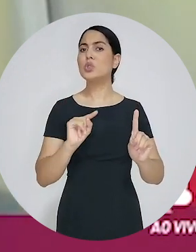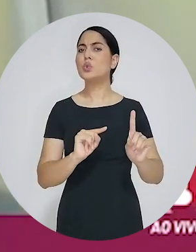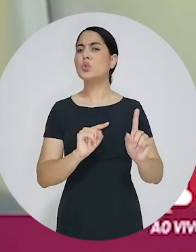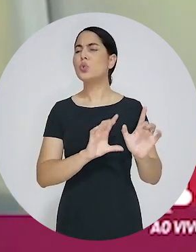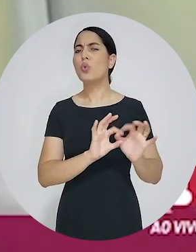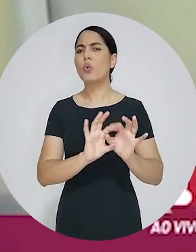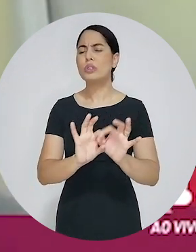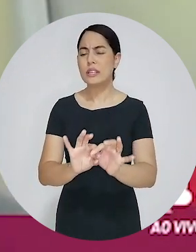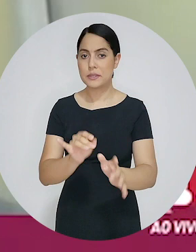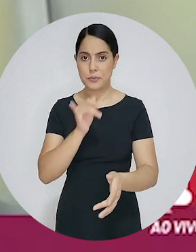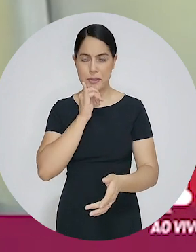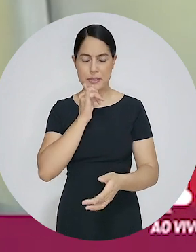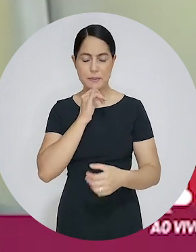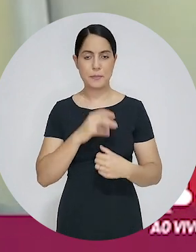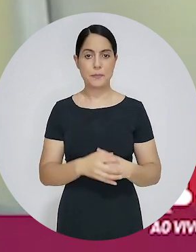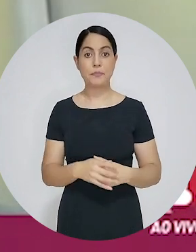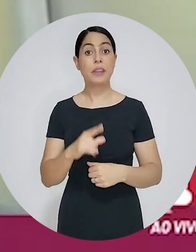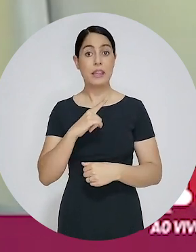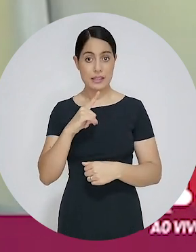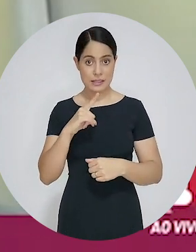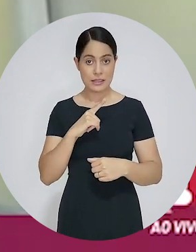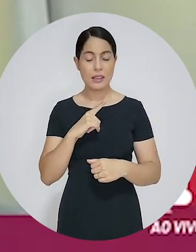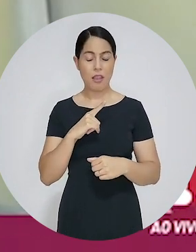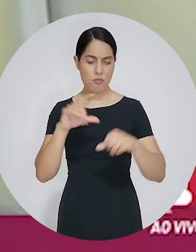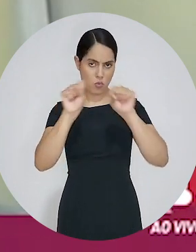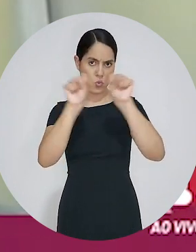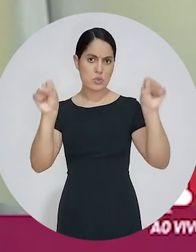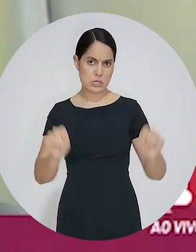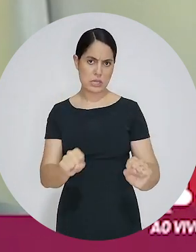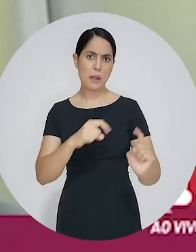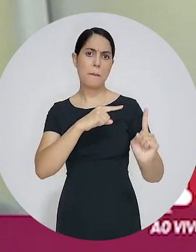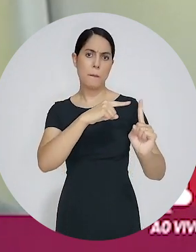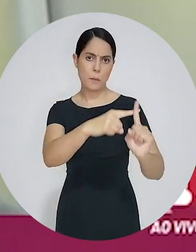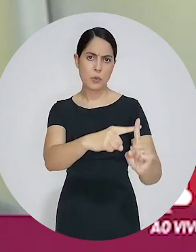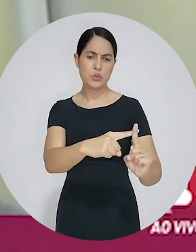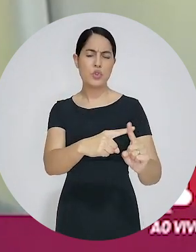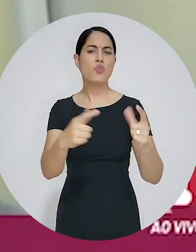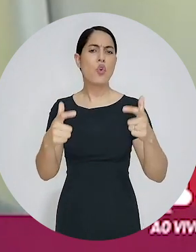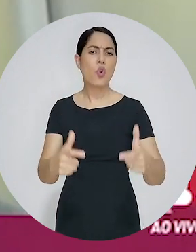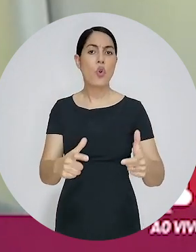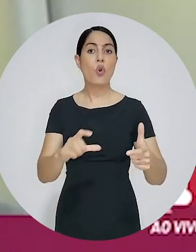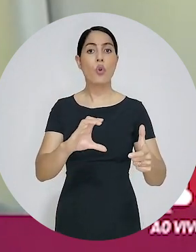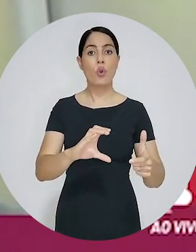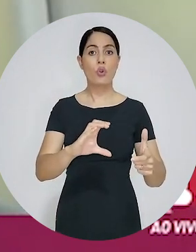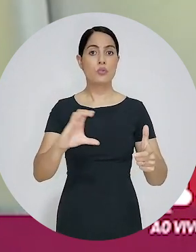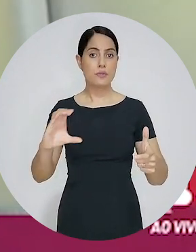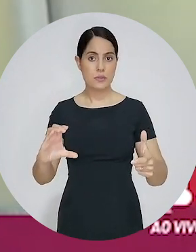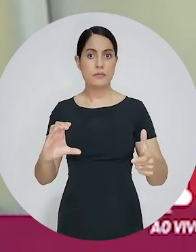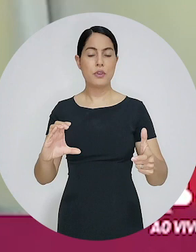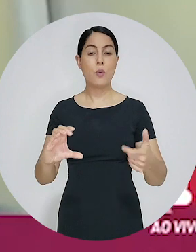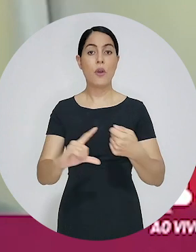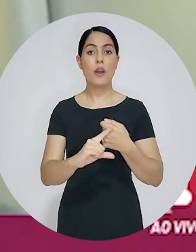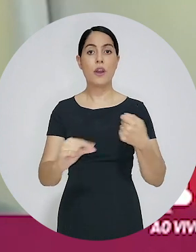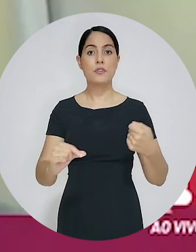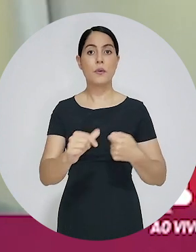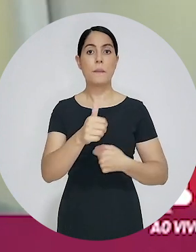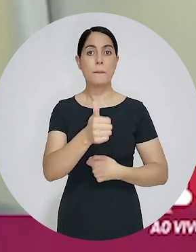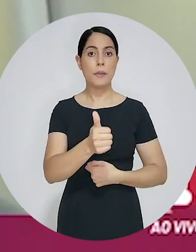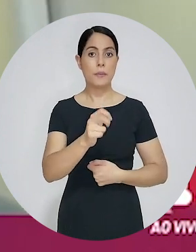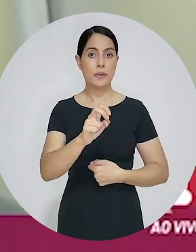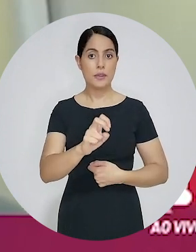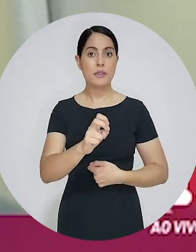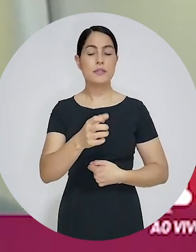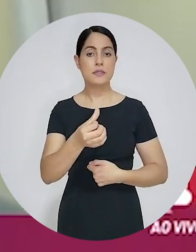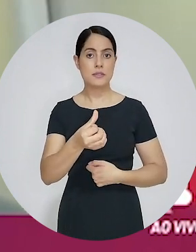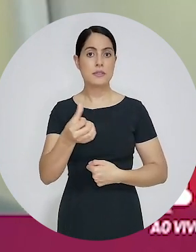até extraindo a informação que decorre até do próprio sistema positivado, como o Código Civil, no seu artigo